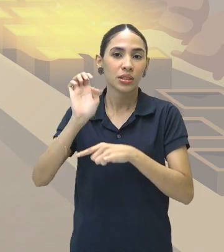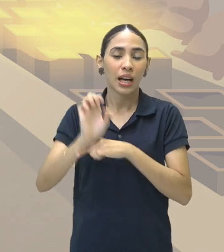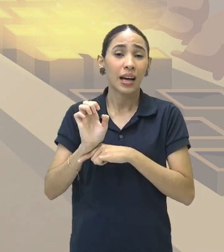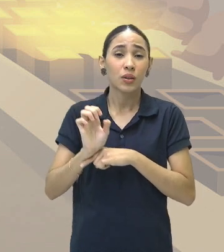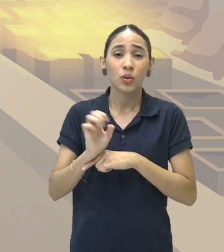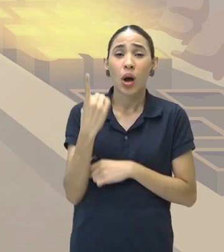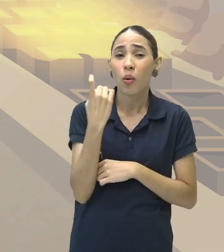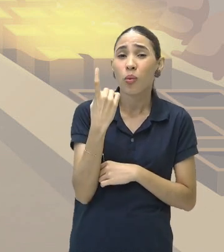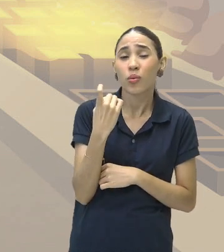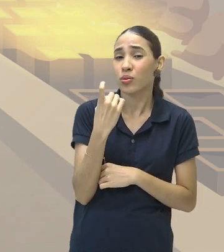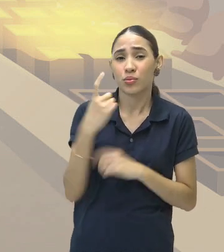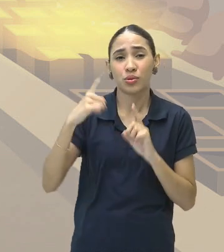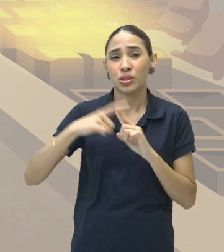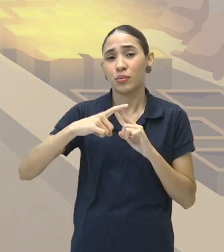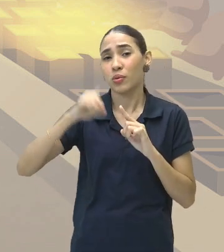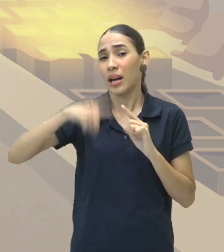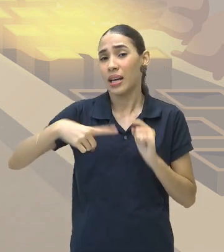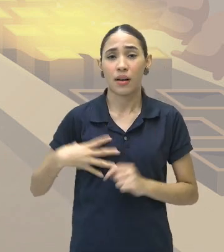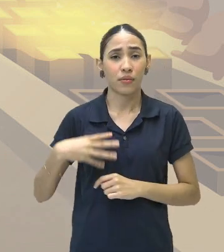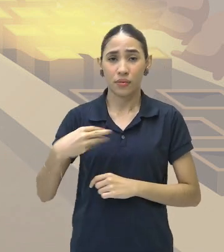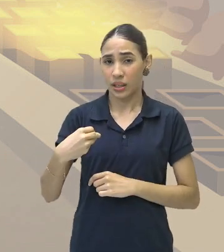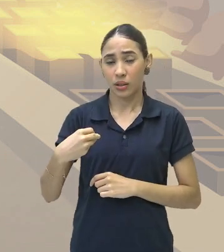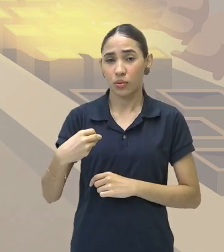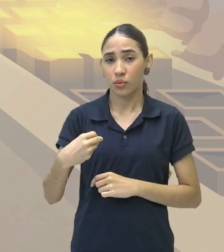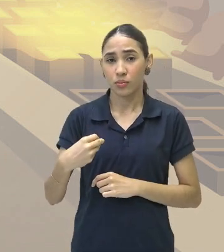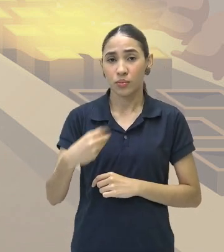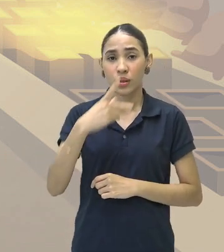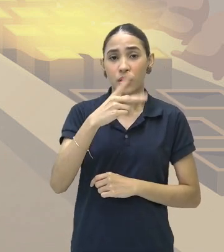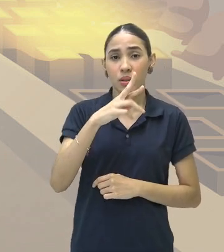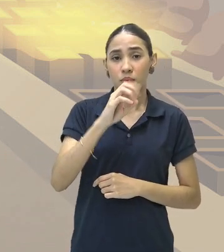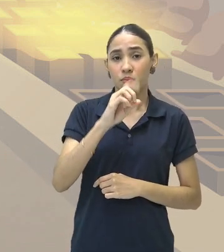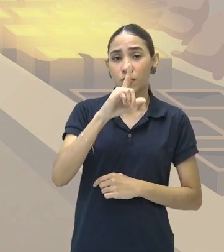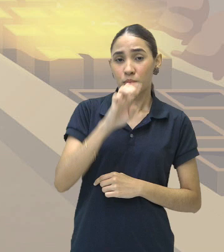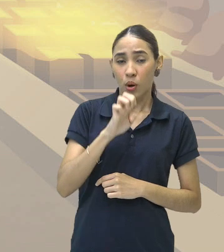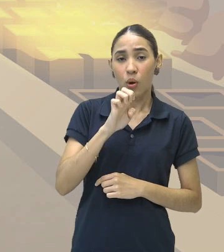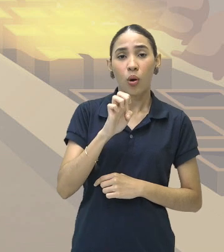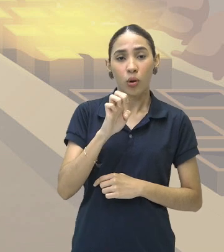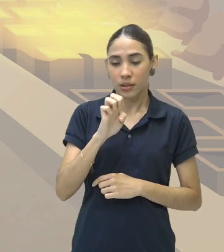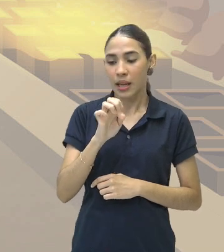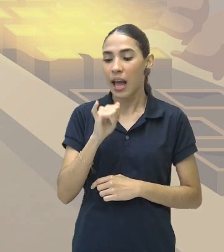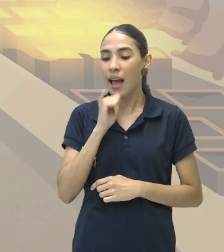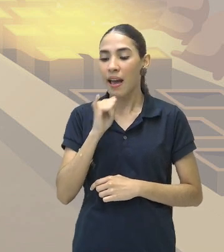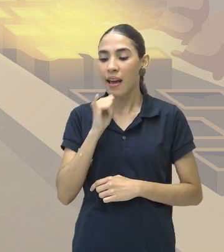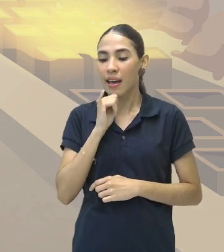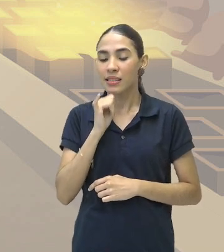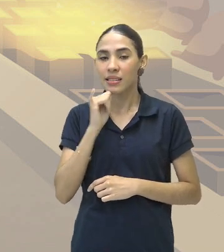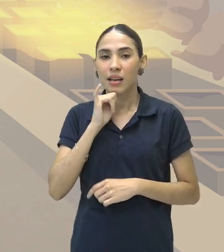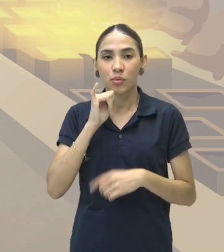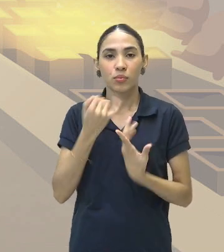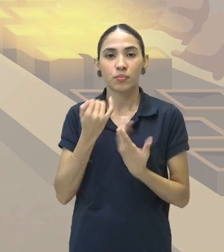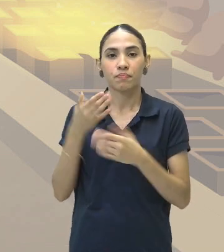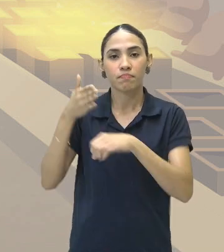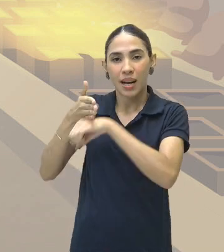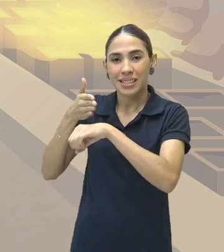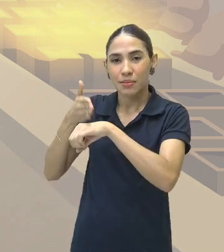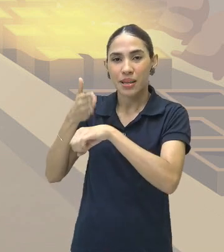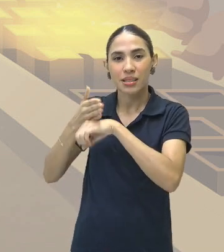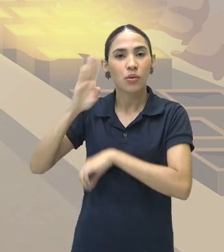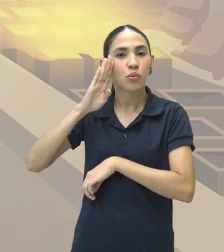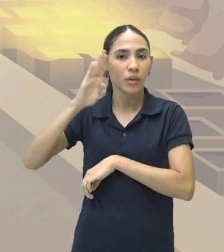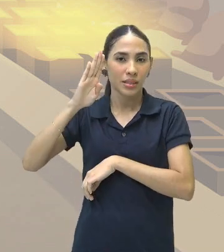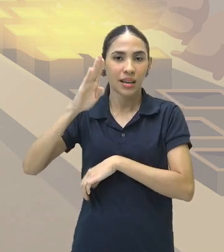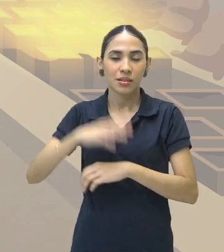que eles possuíam era de ter filhos, de ter prole para alimentar ali os exércitos, para que eles